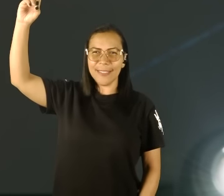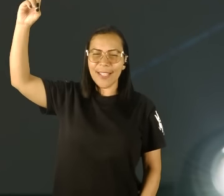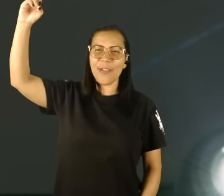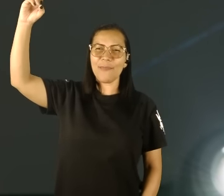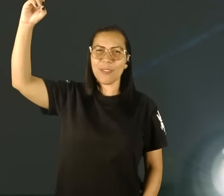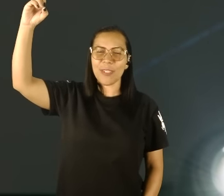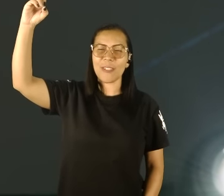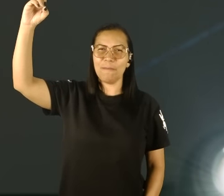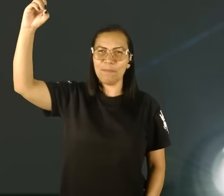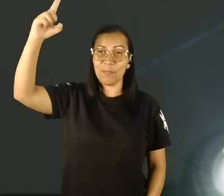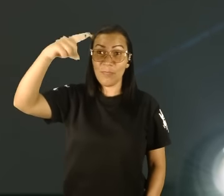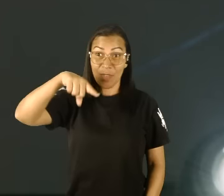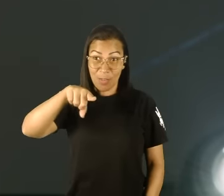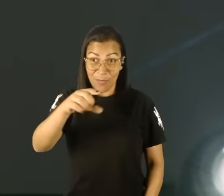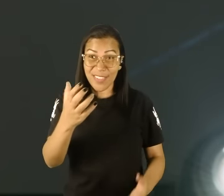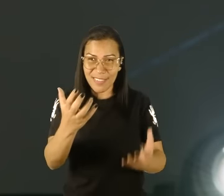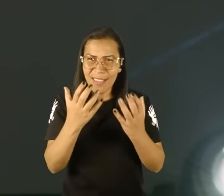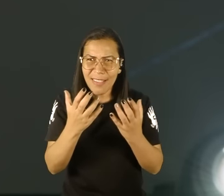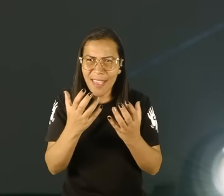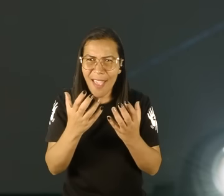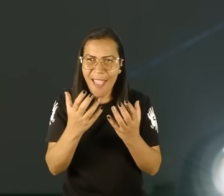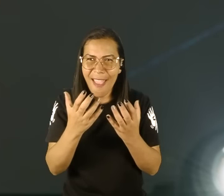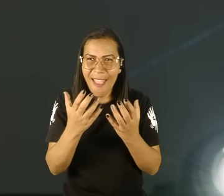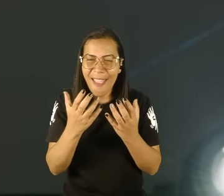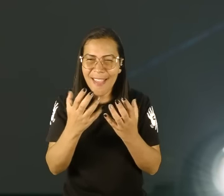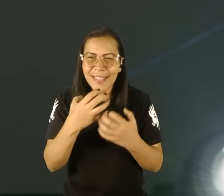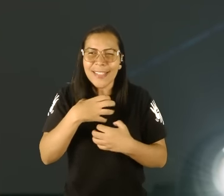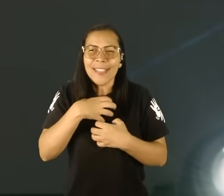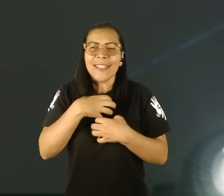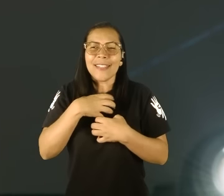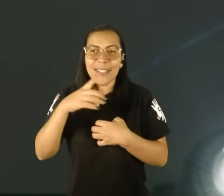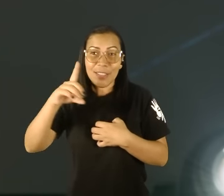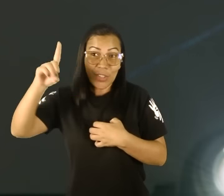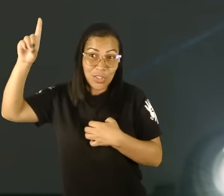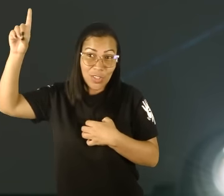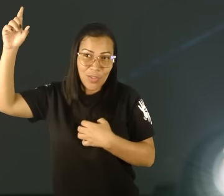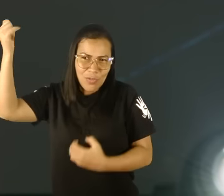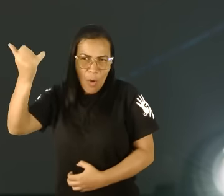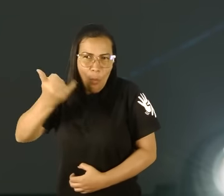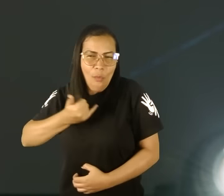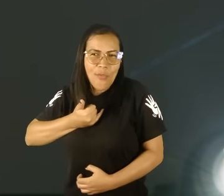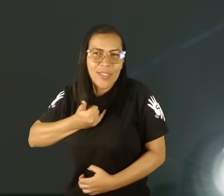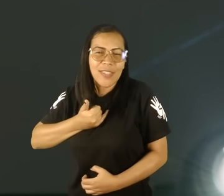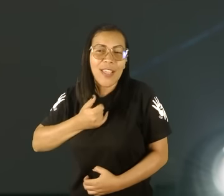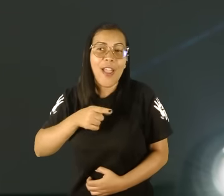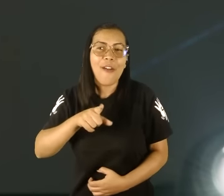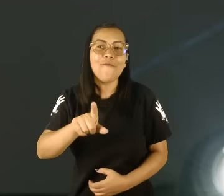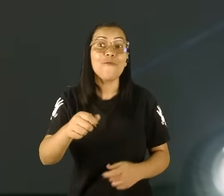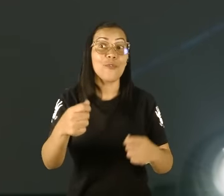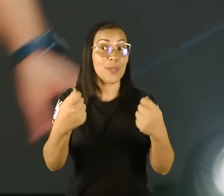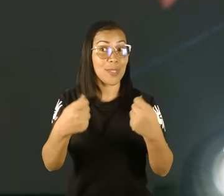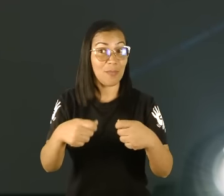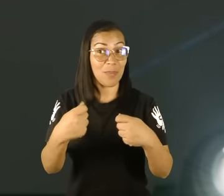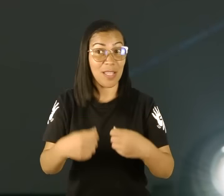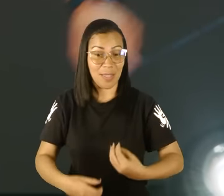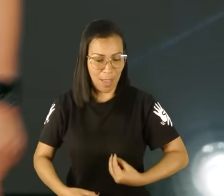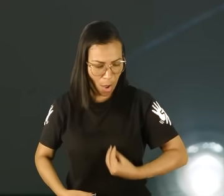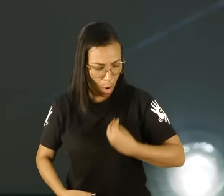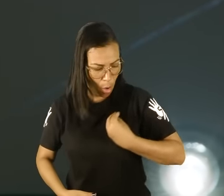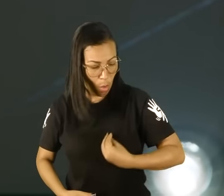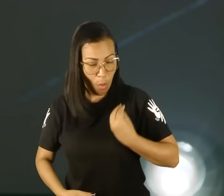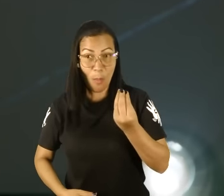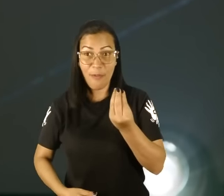se você quer que Deus fale com você, você precisa se santificar. Deus olha para ele e diz: teu irmão quer